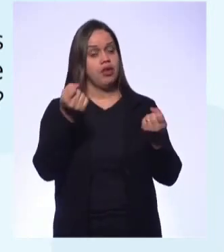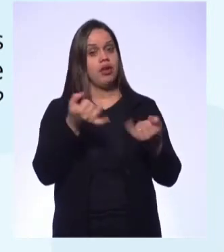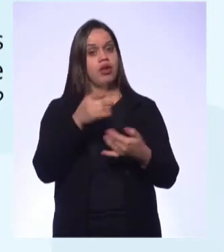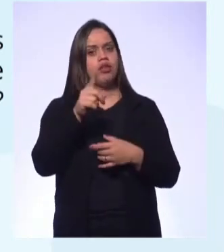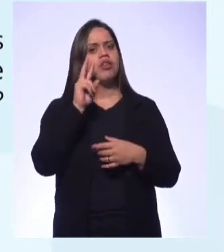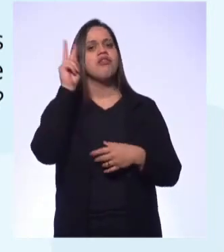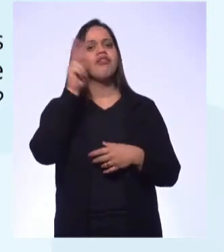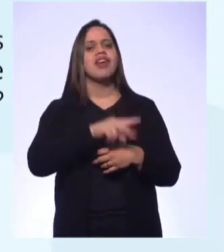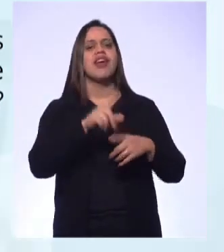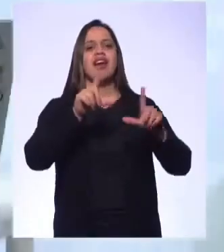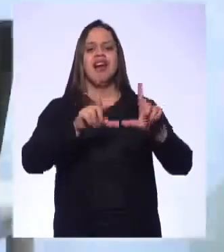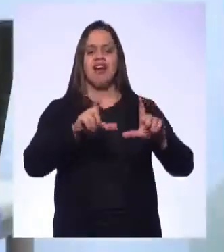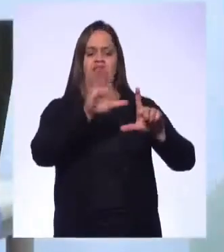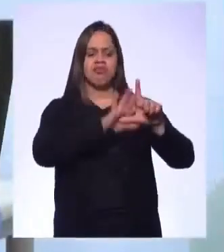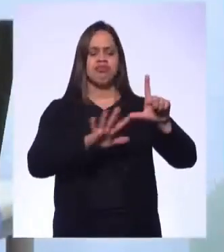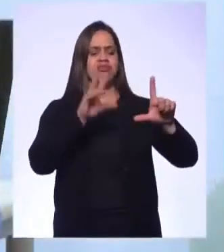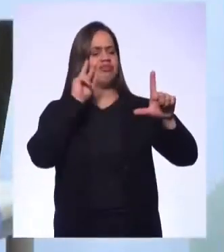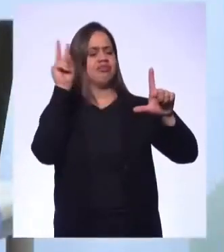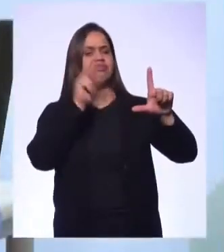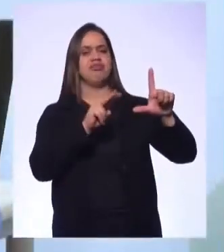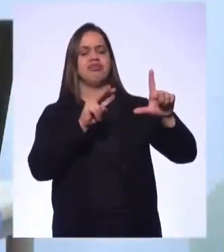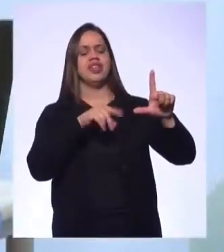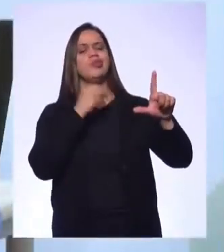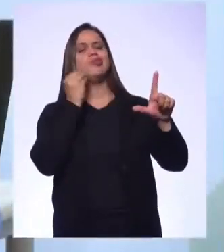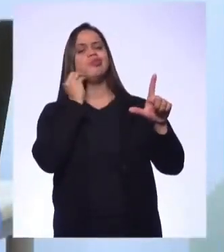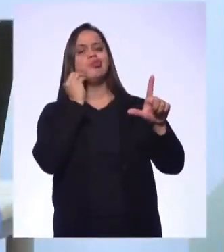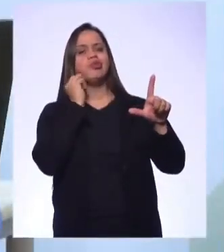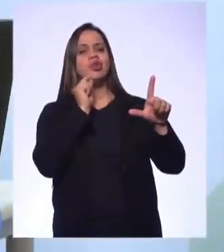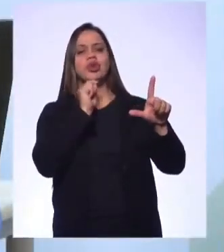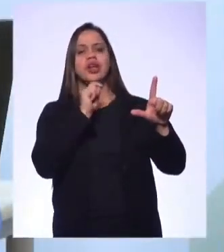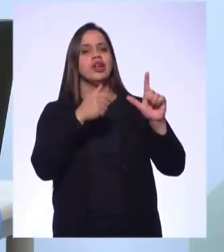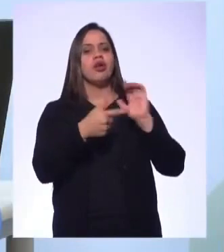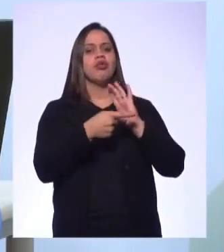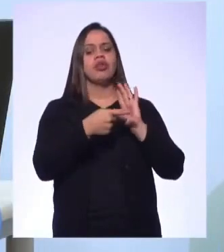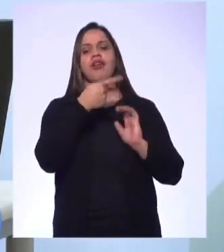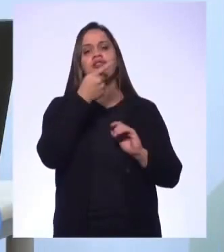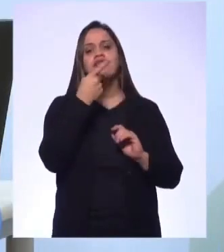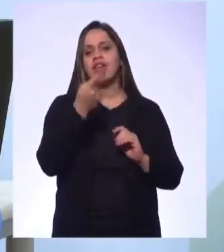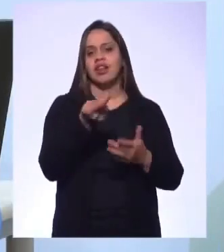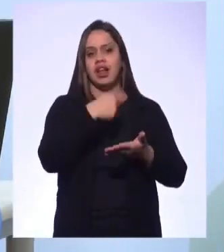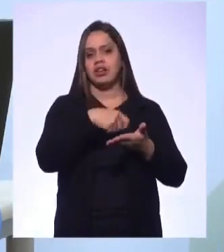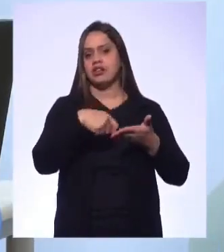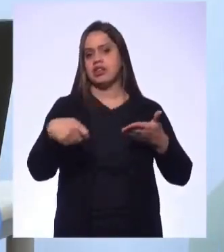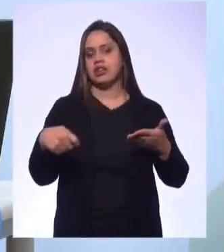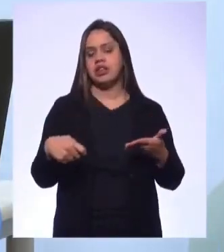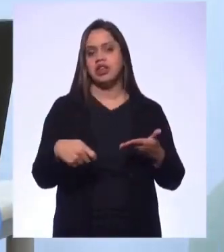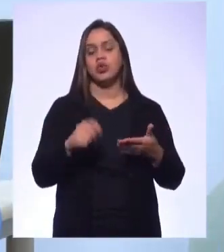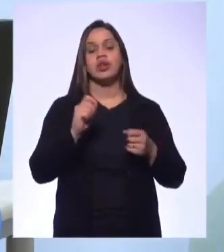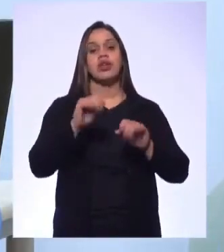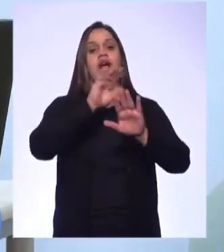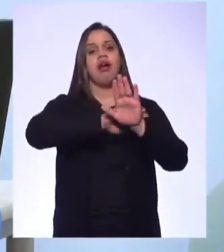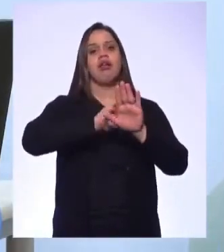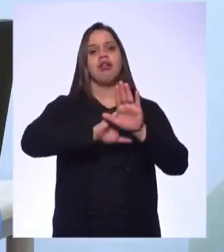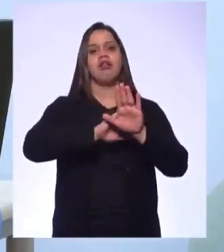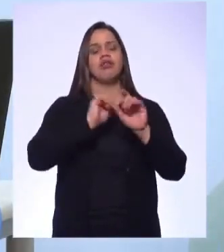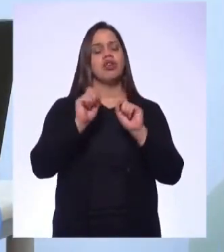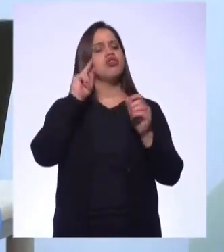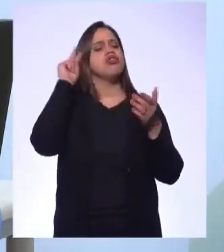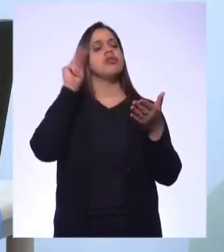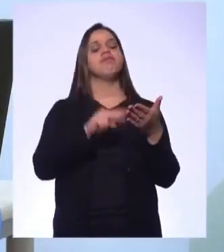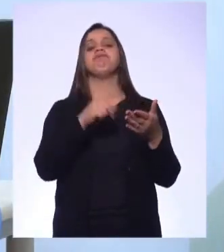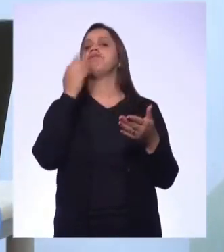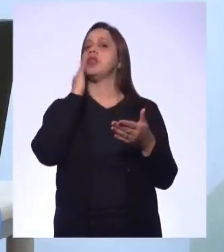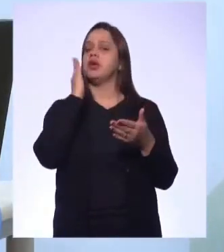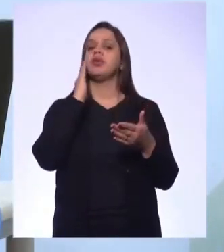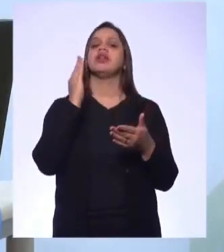consegue pensar além dessa imagem? O que não está dito, o que não está escrito? O que está implícito, o que fica subentendido para